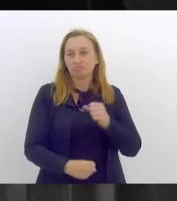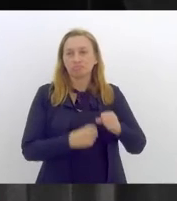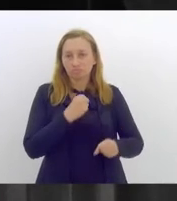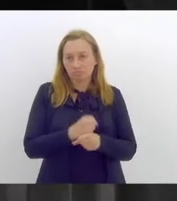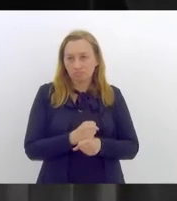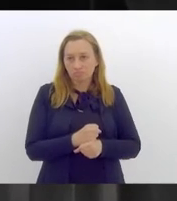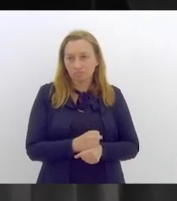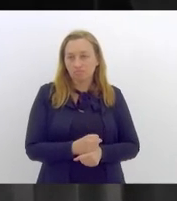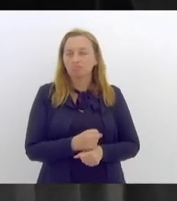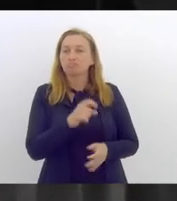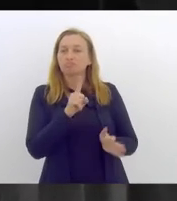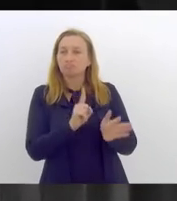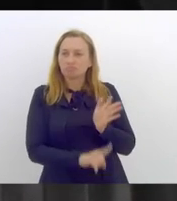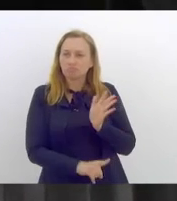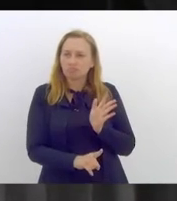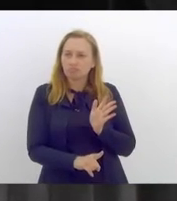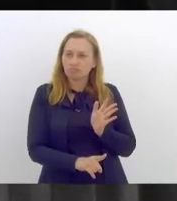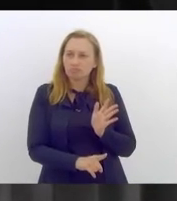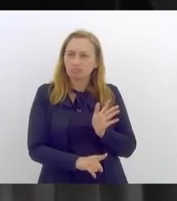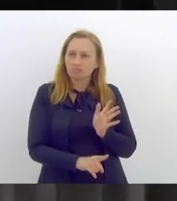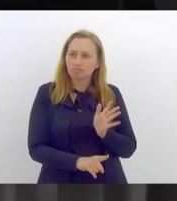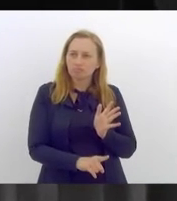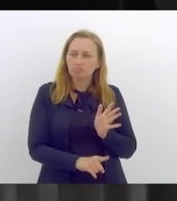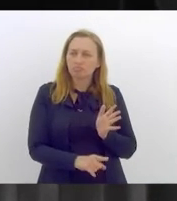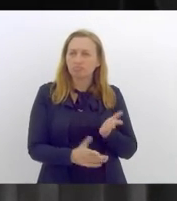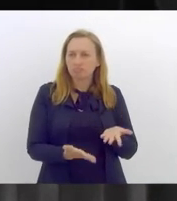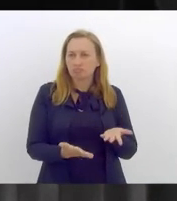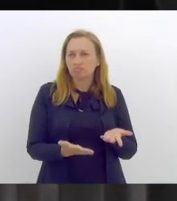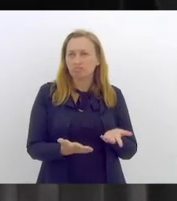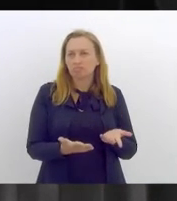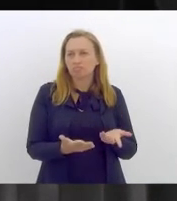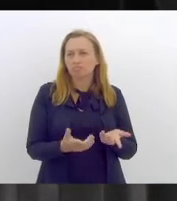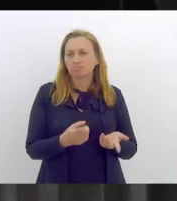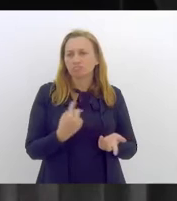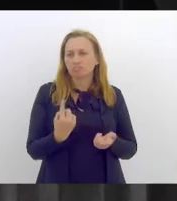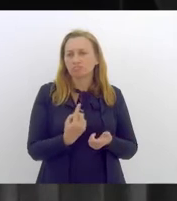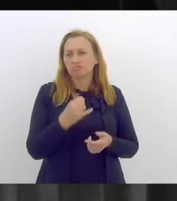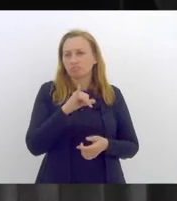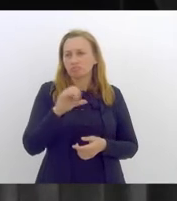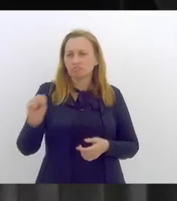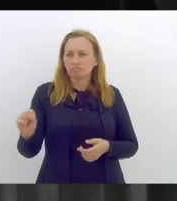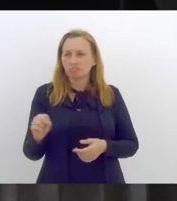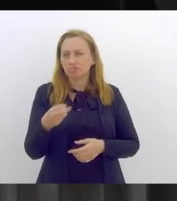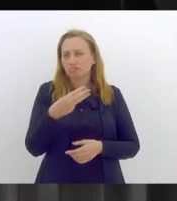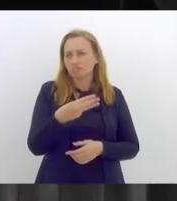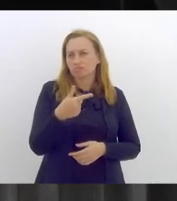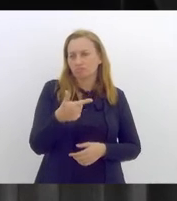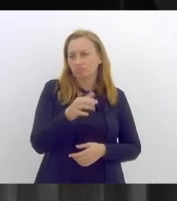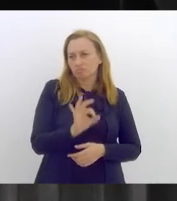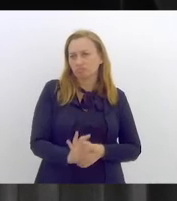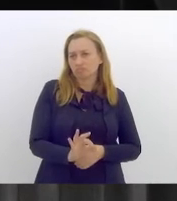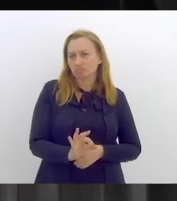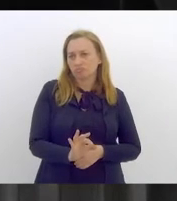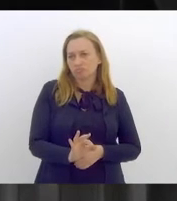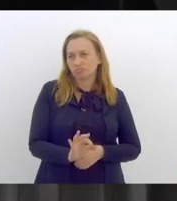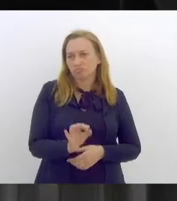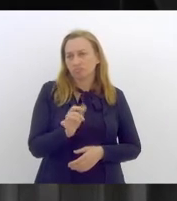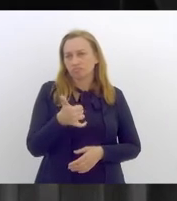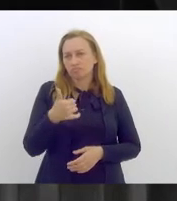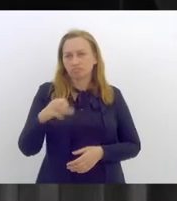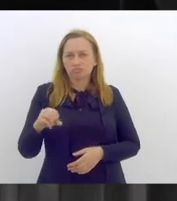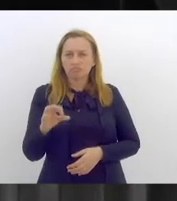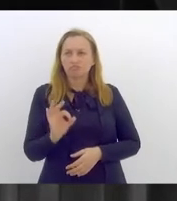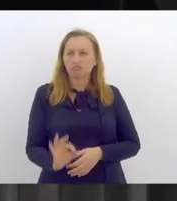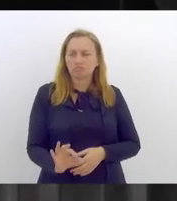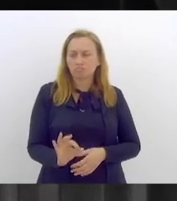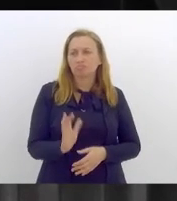tivemos uma redução, né? Há uma projeção de redução do nosso ICMS de 32% para 19%,